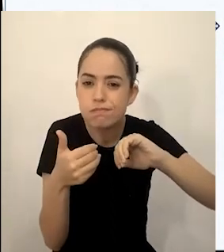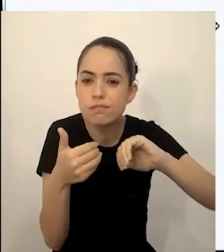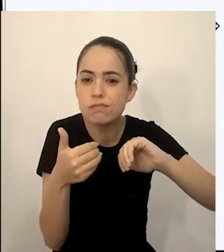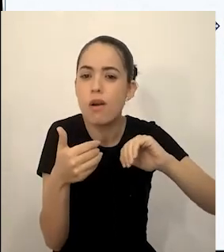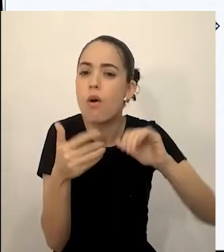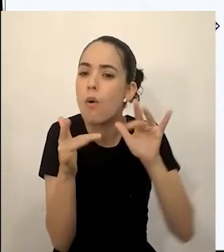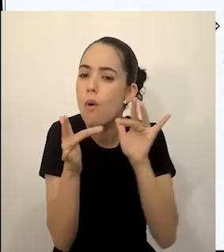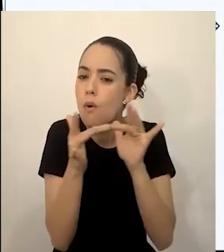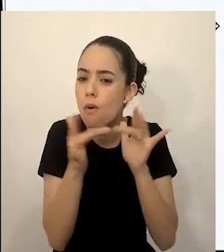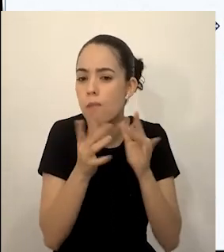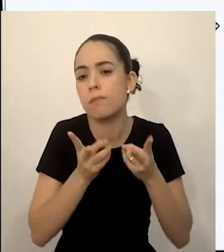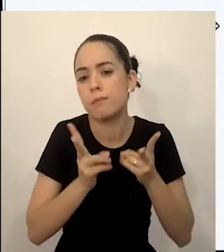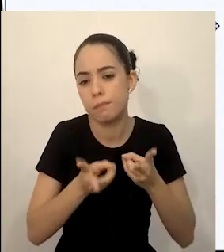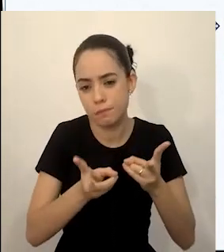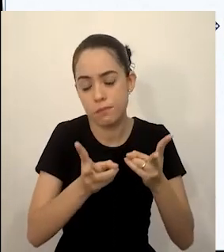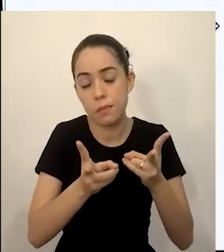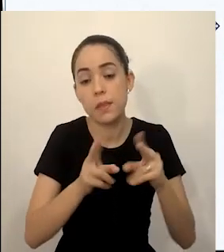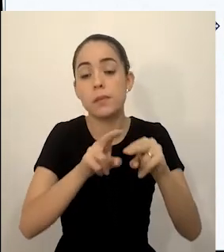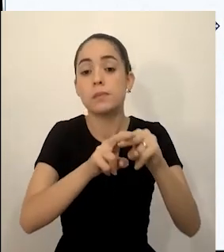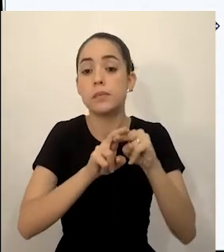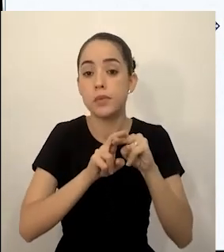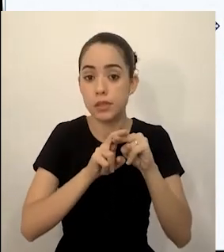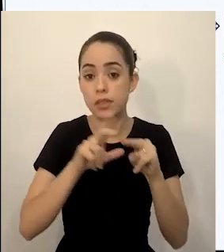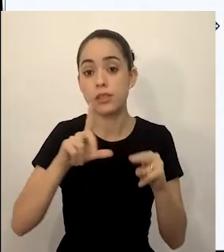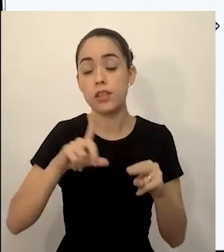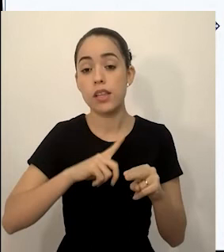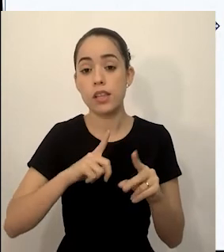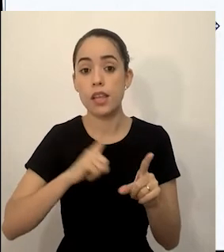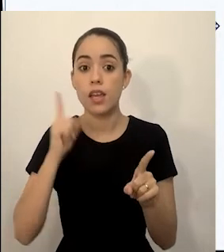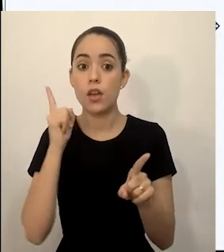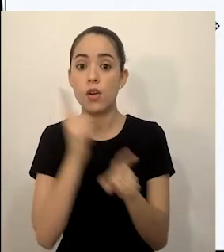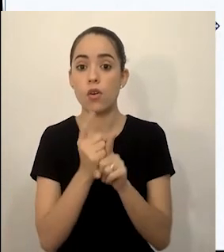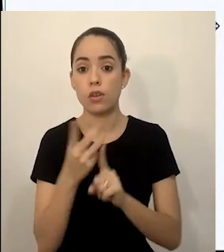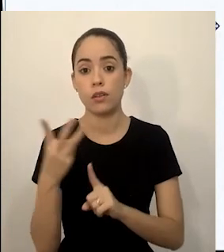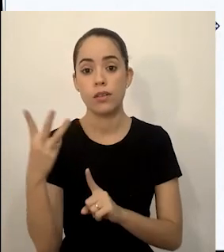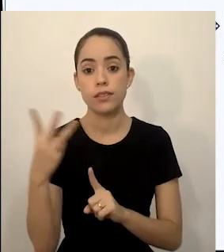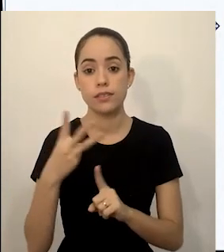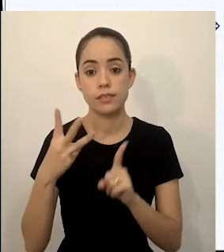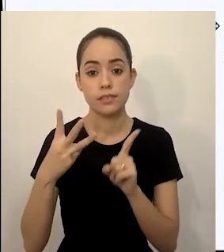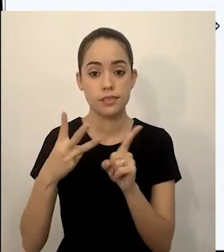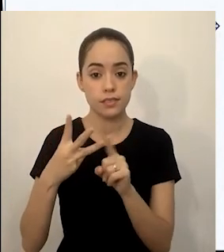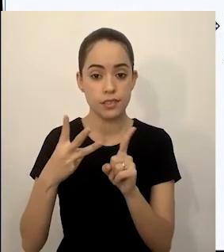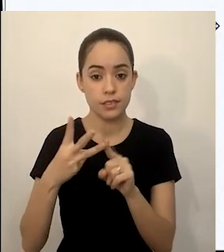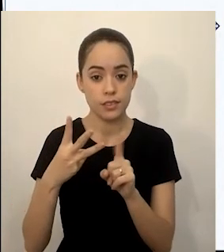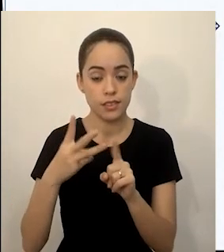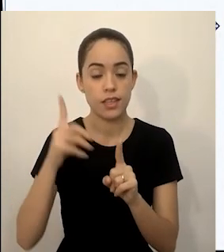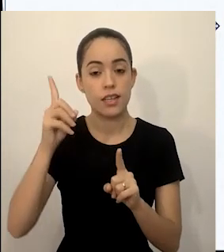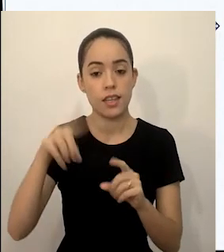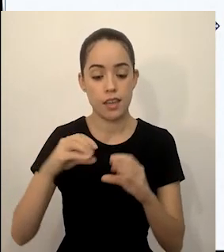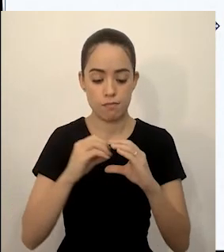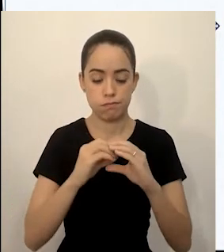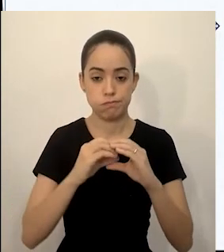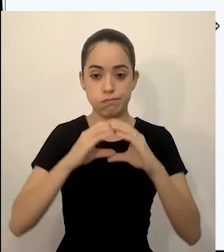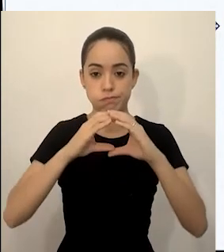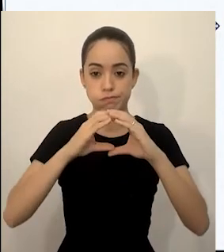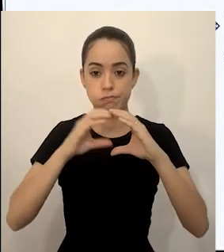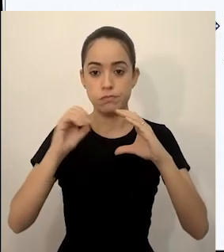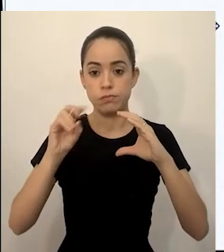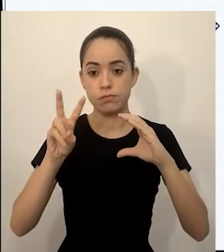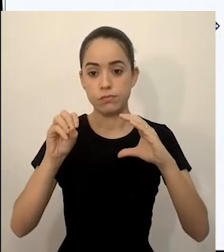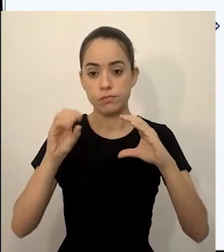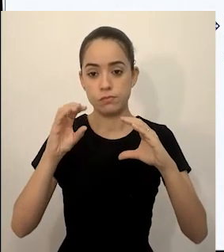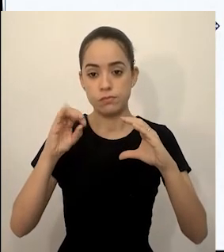Desta forma, uma terceira formação é encontrada abaixo